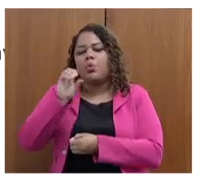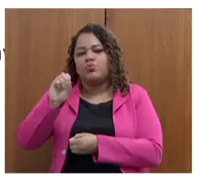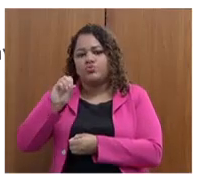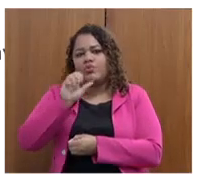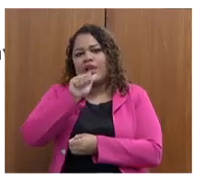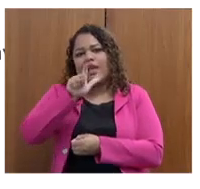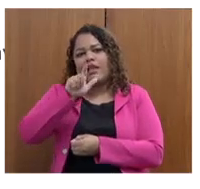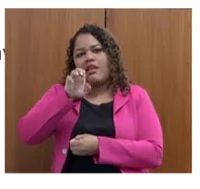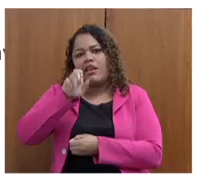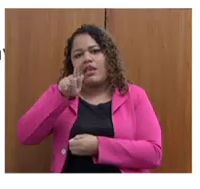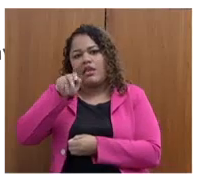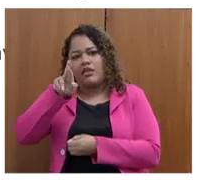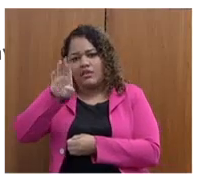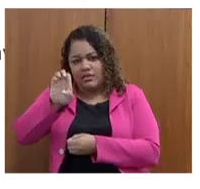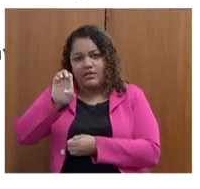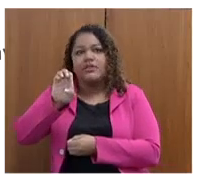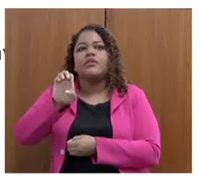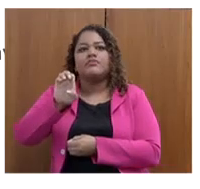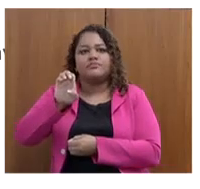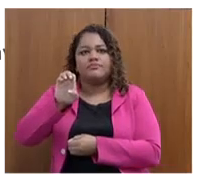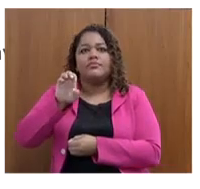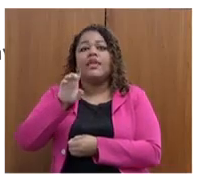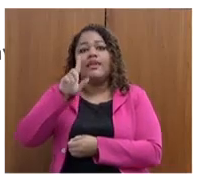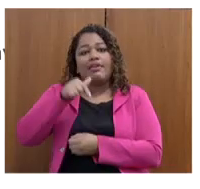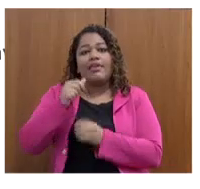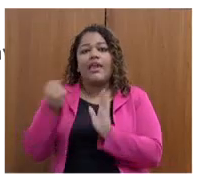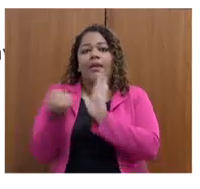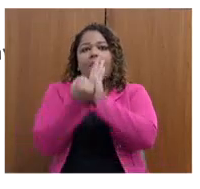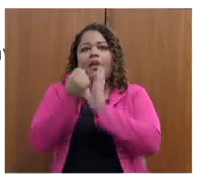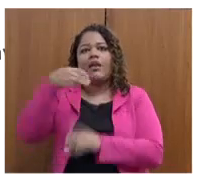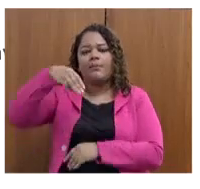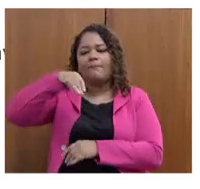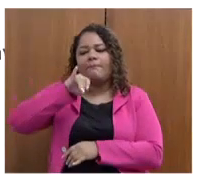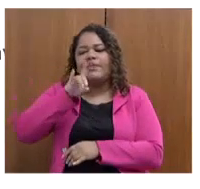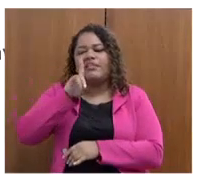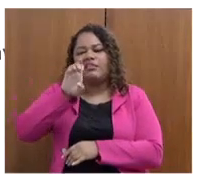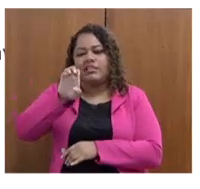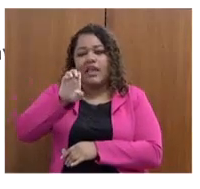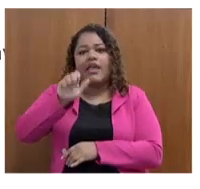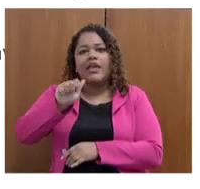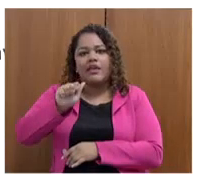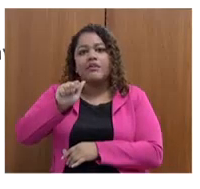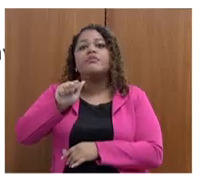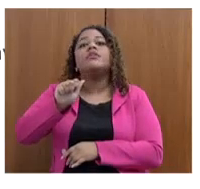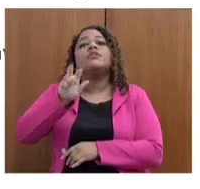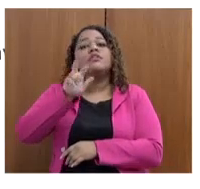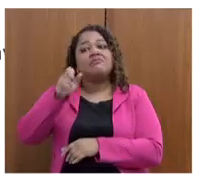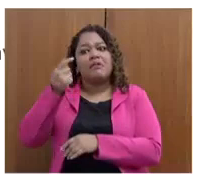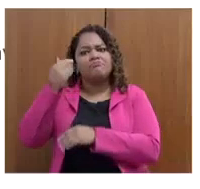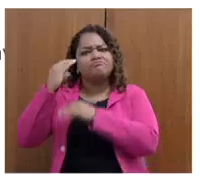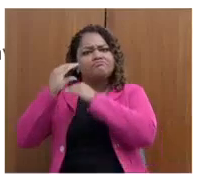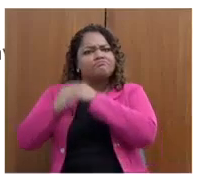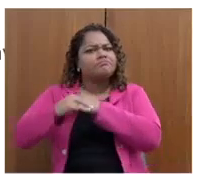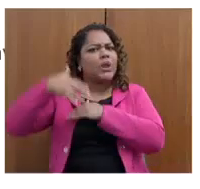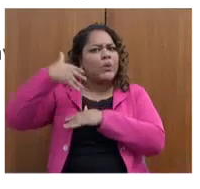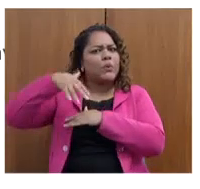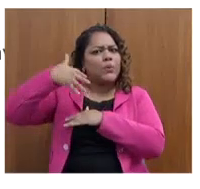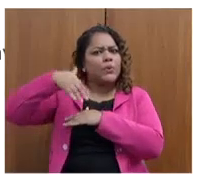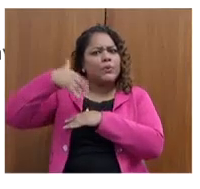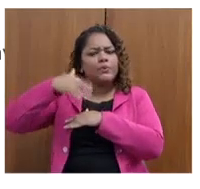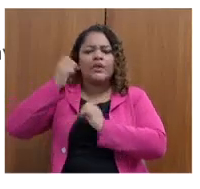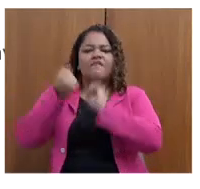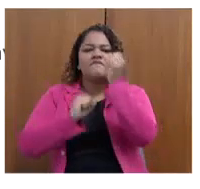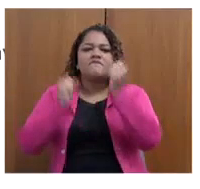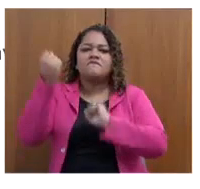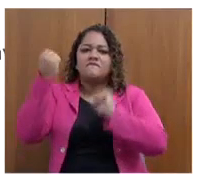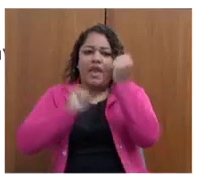uma uma grande uma grande um grande investimento lá numa fábrica né